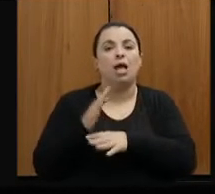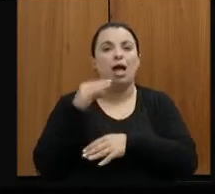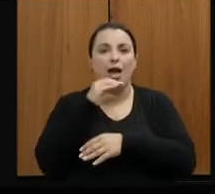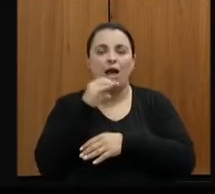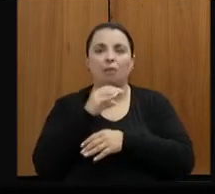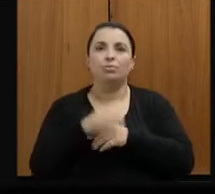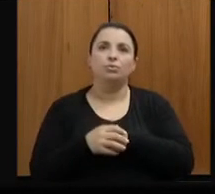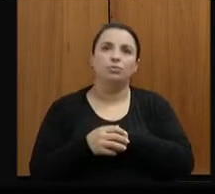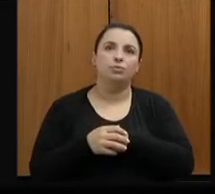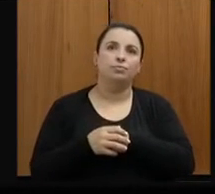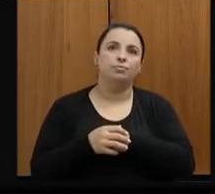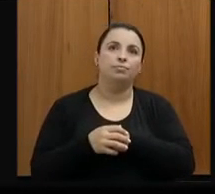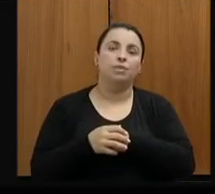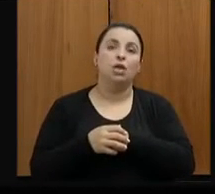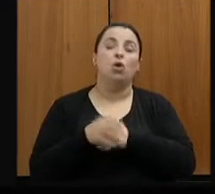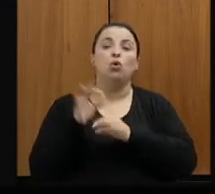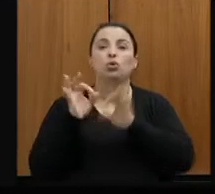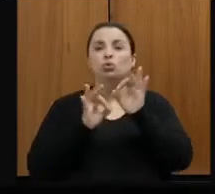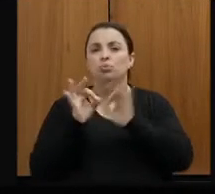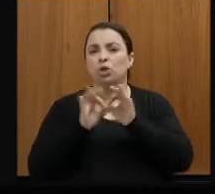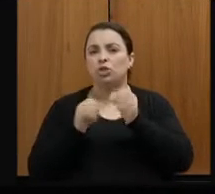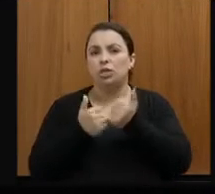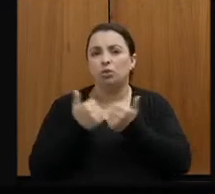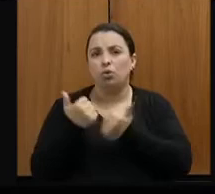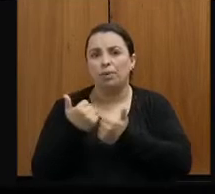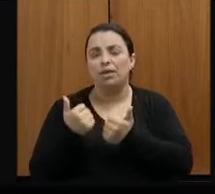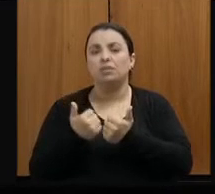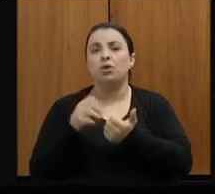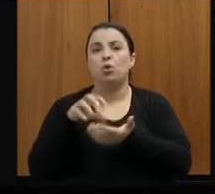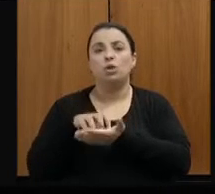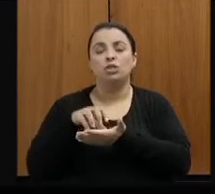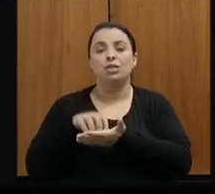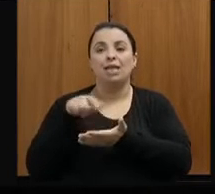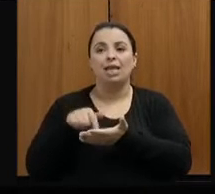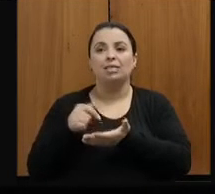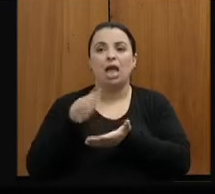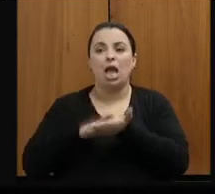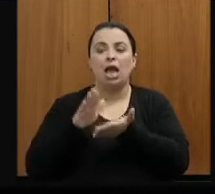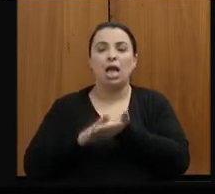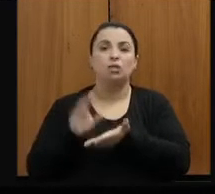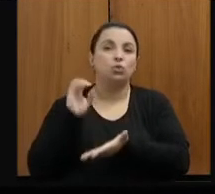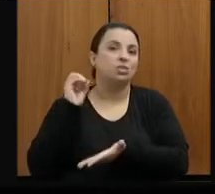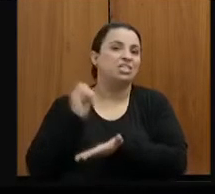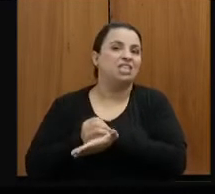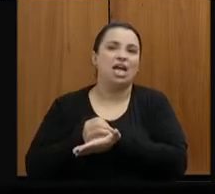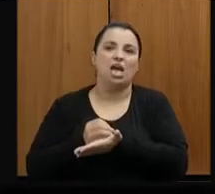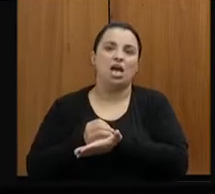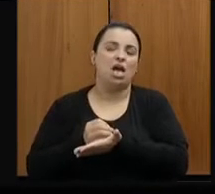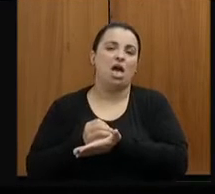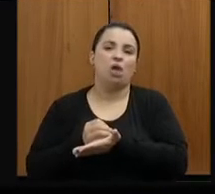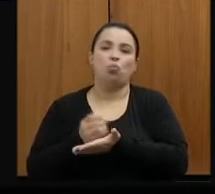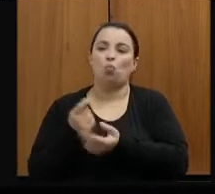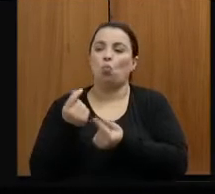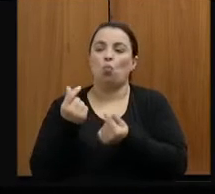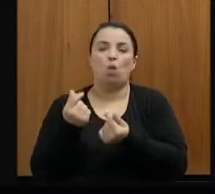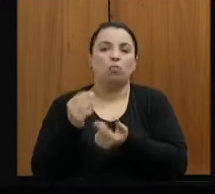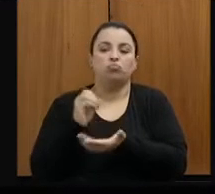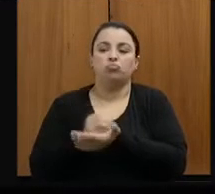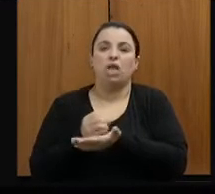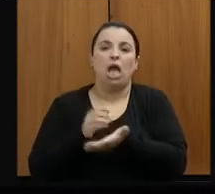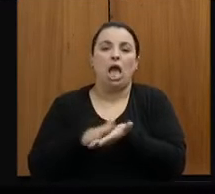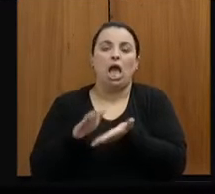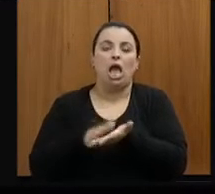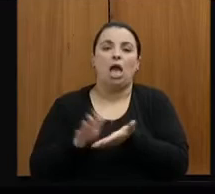Os projetos de regularização realizados em cooperação com a agência tiveram custo zero até o momento. A gente não pede contrapartida,